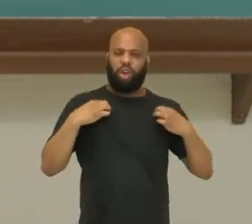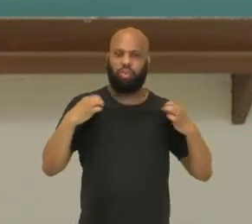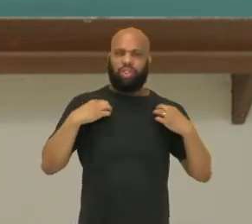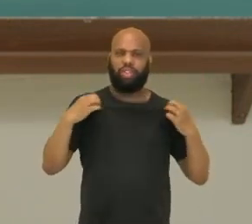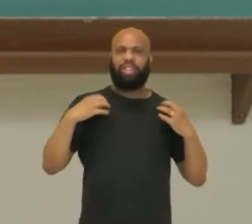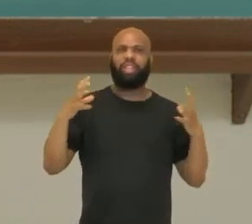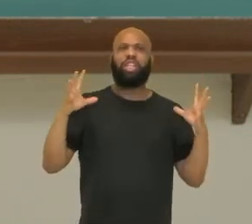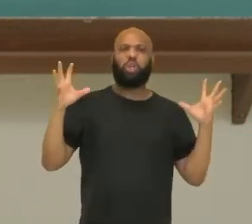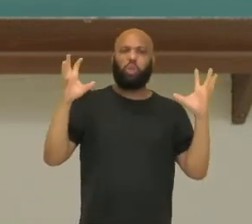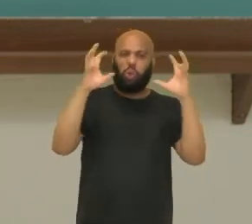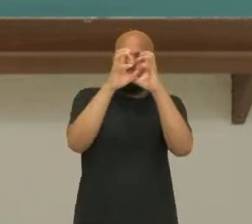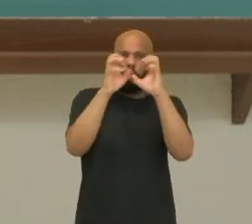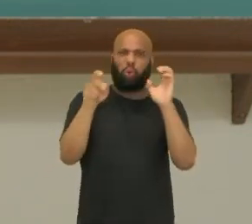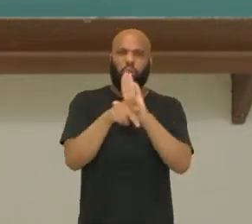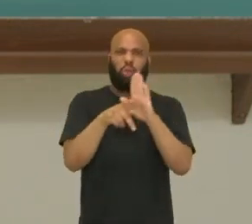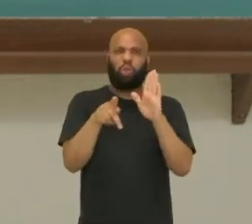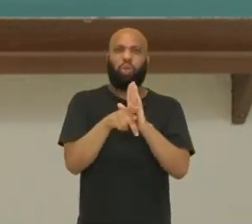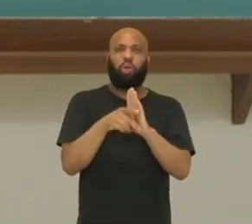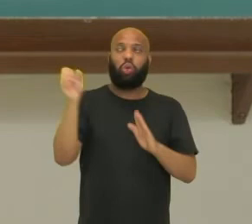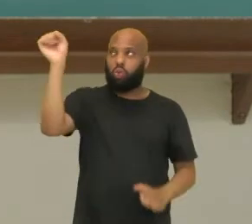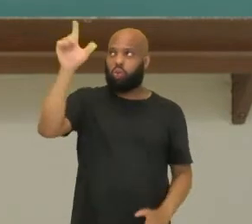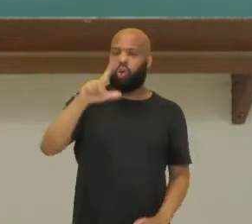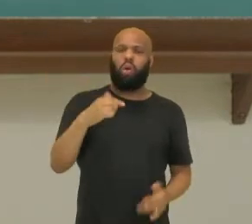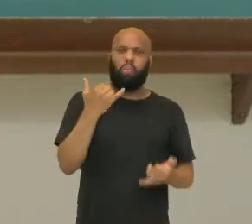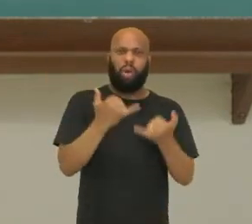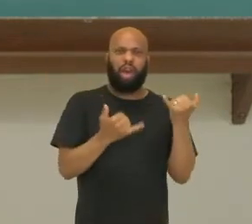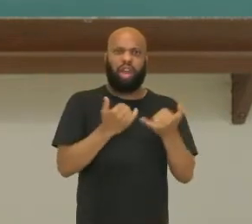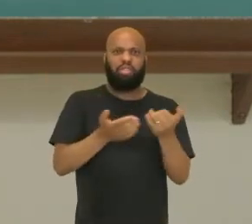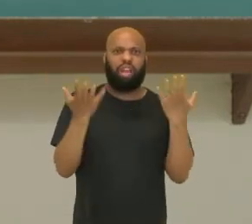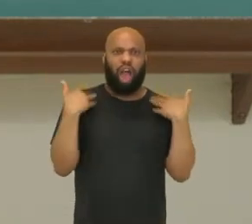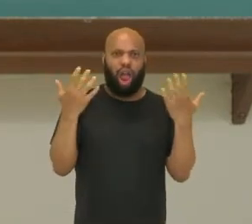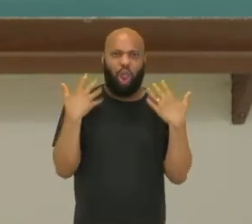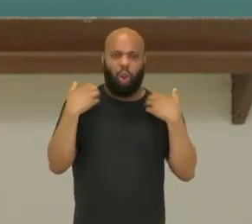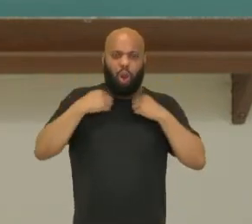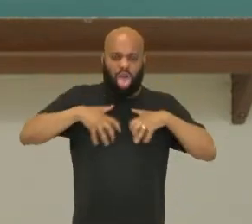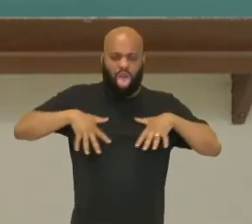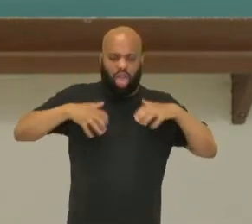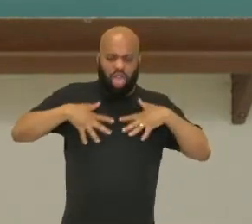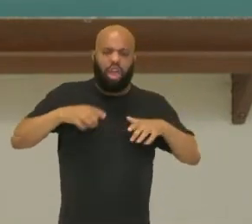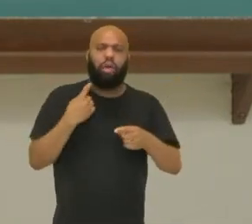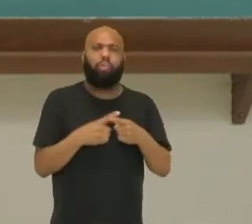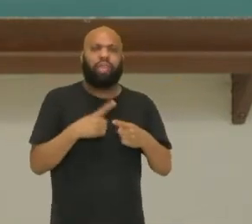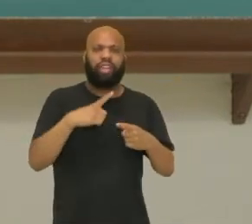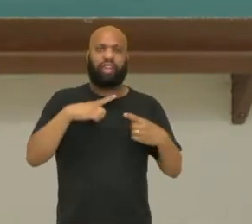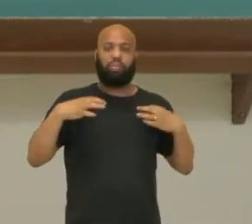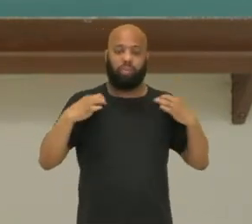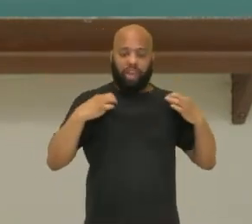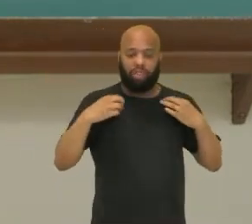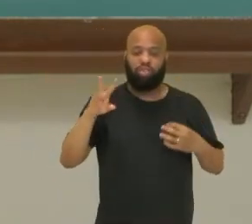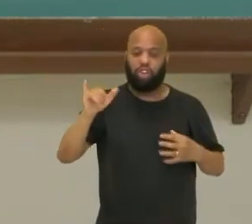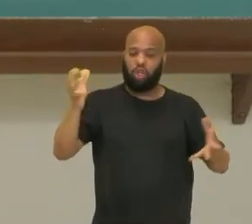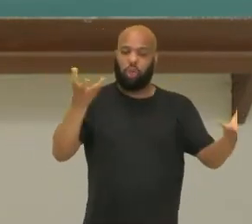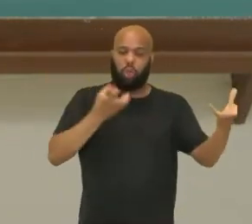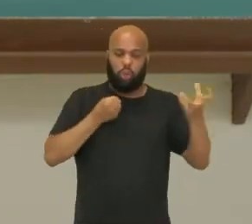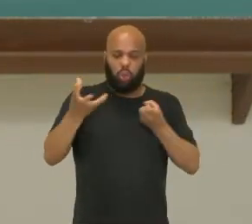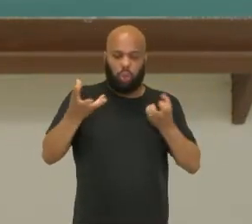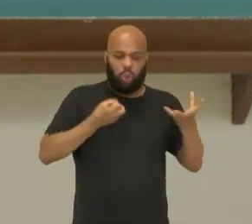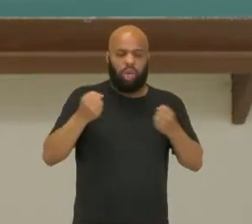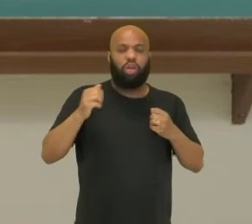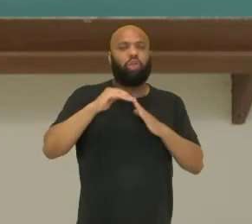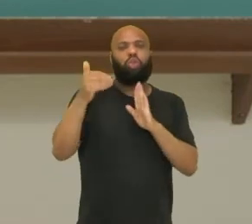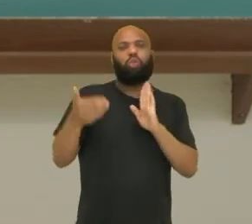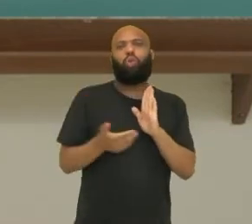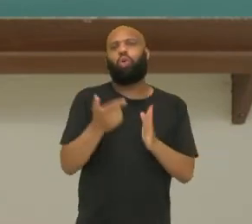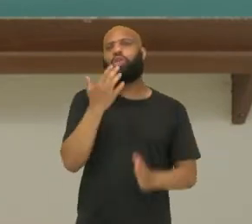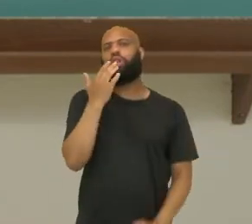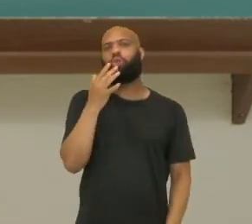sol, pessoal, ele não esquenta? Por que ele esquenta? Porque esse material preto, ele vai absorver todas as